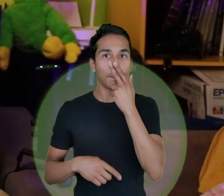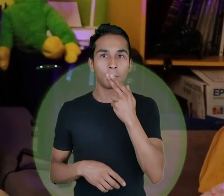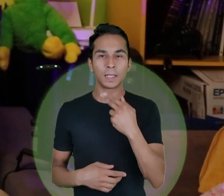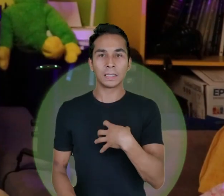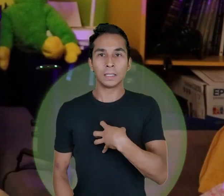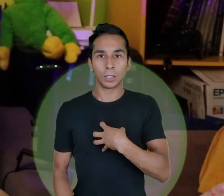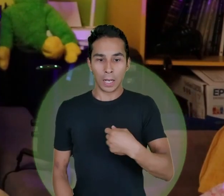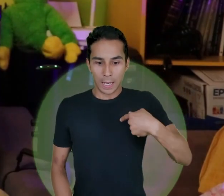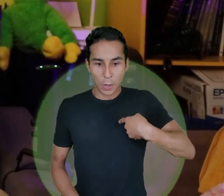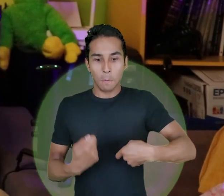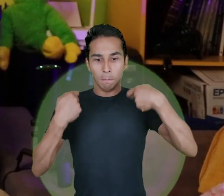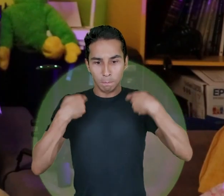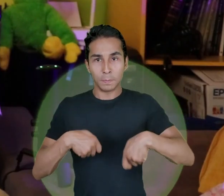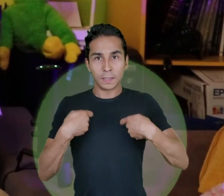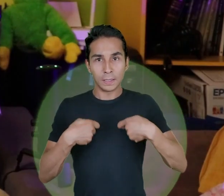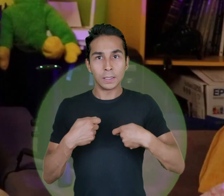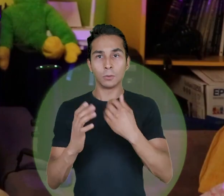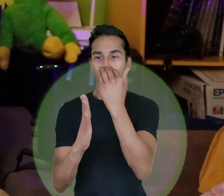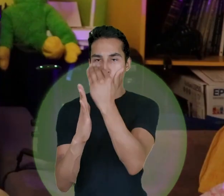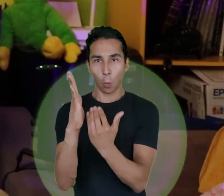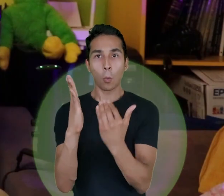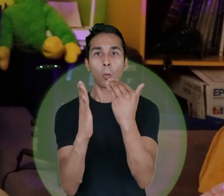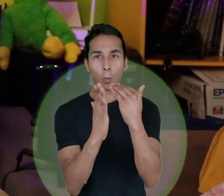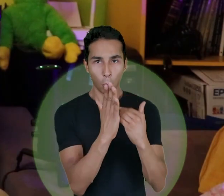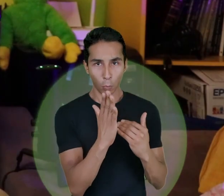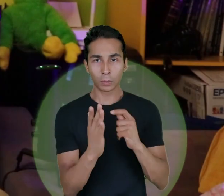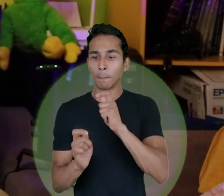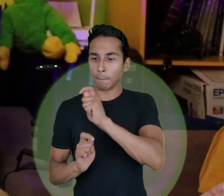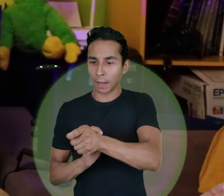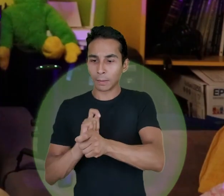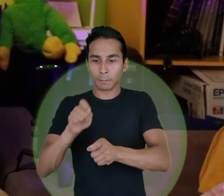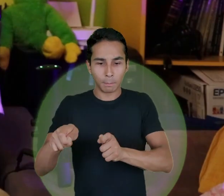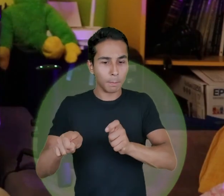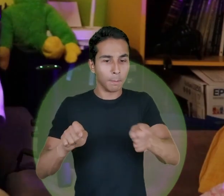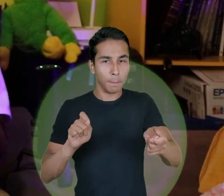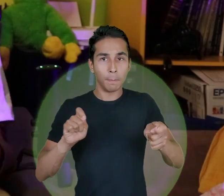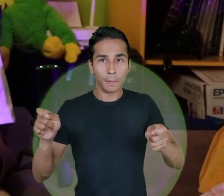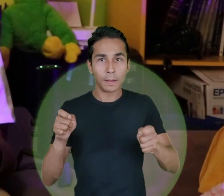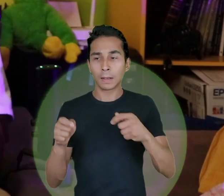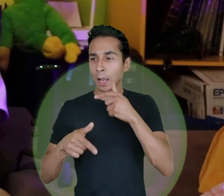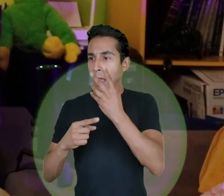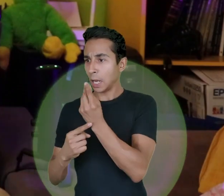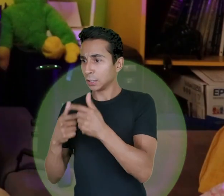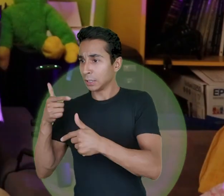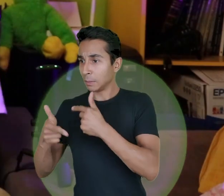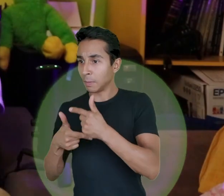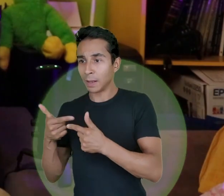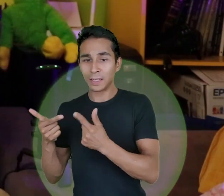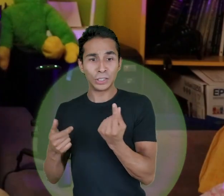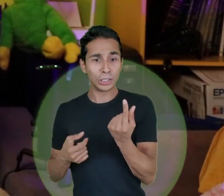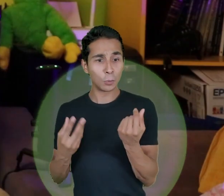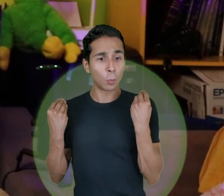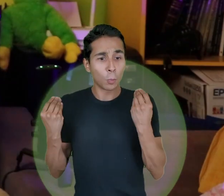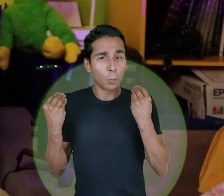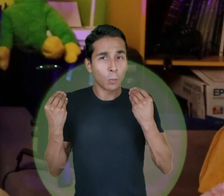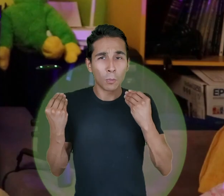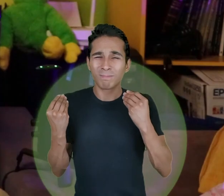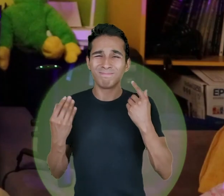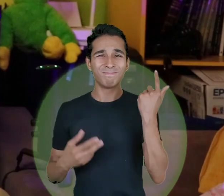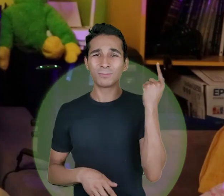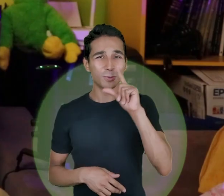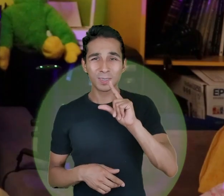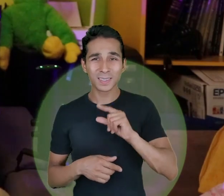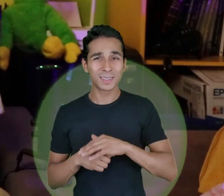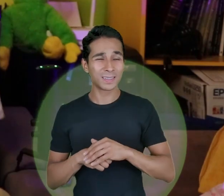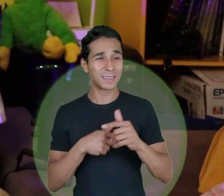preciso, né, realizar o pagamento das minhas contas e preciso continuar fazendo arte, ao mesmo tempo, não tô conseguindo fazer